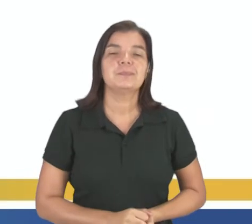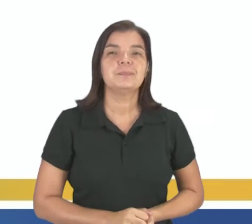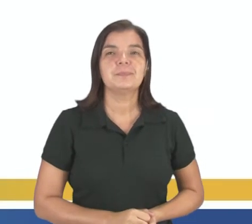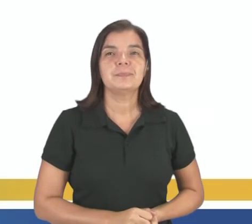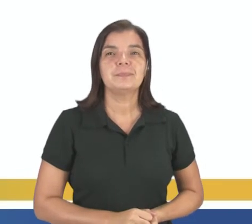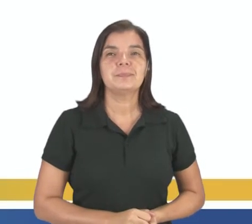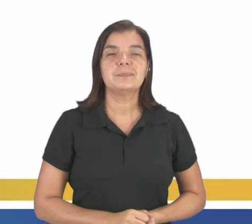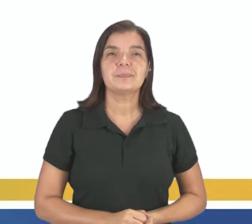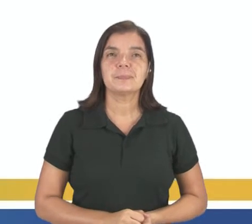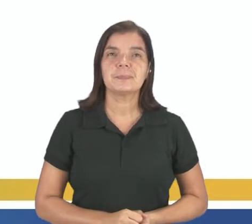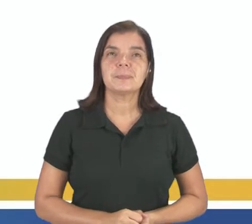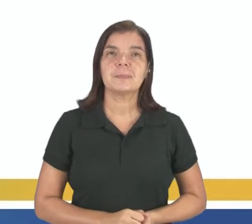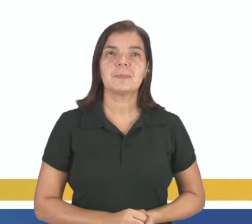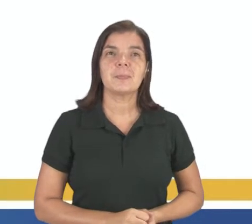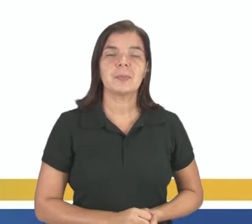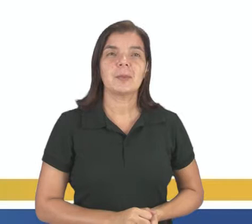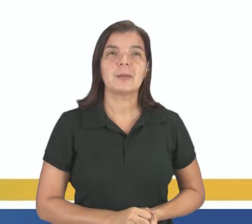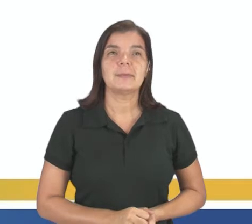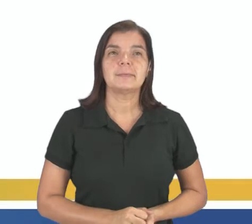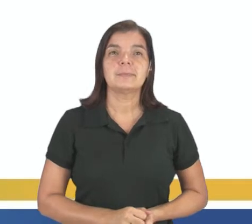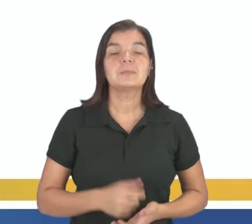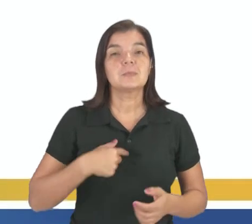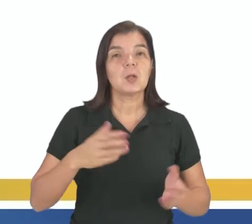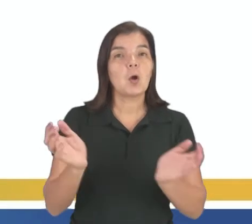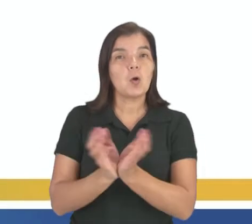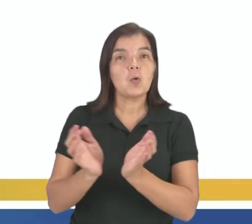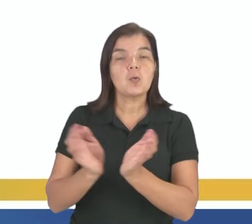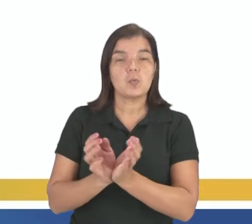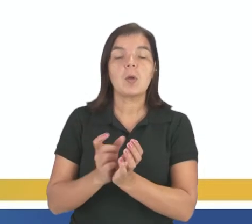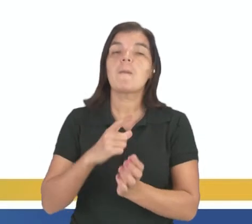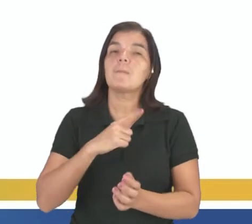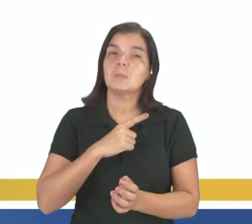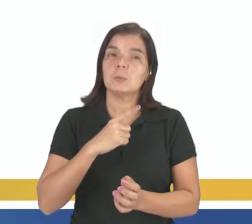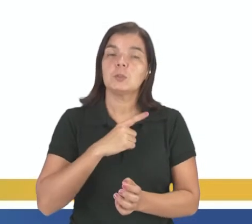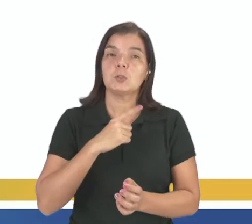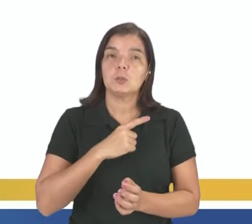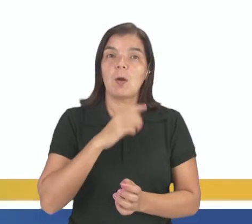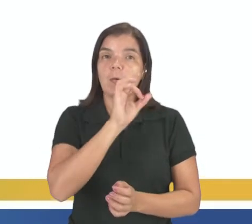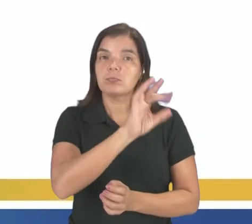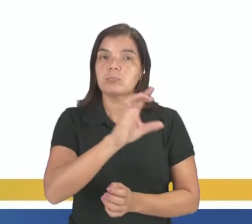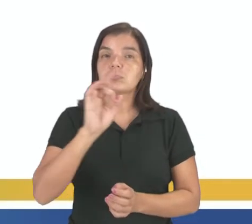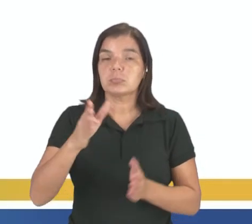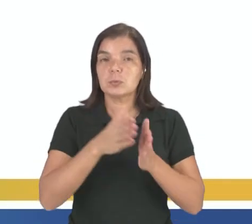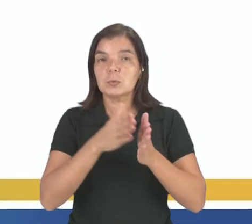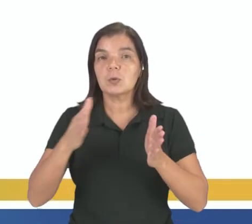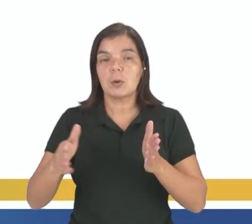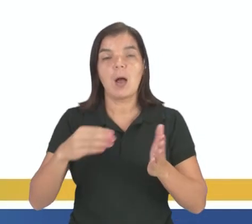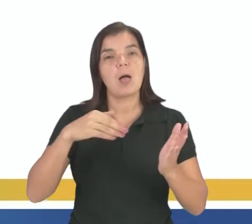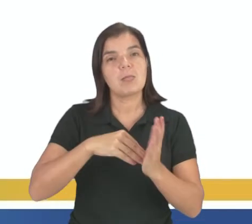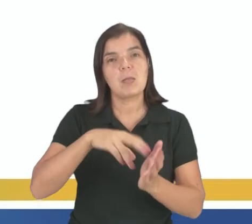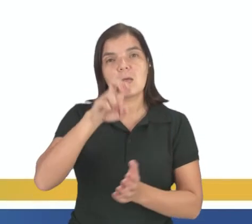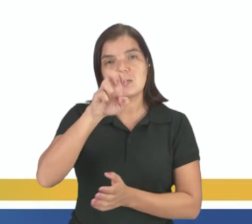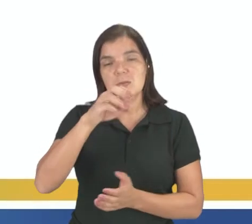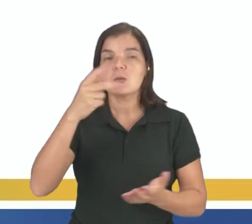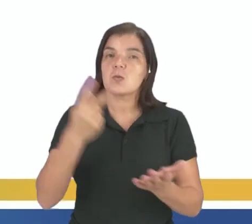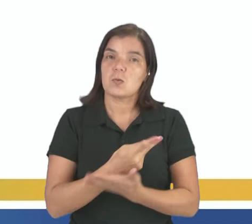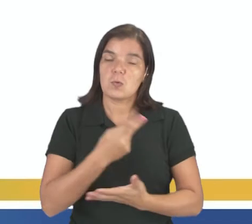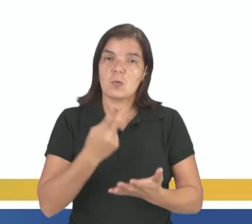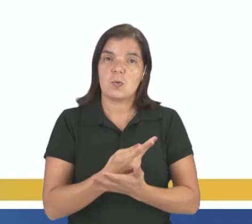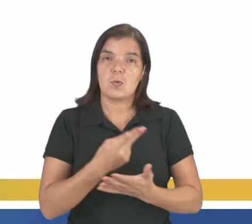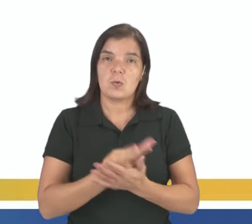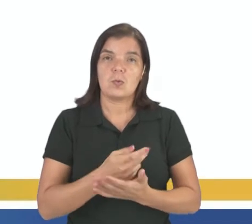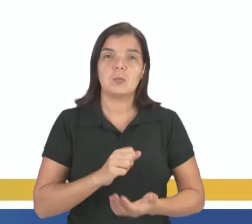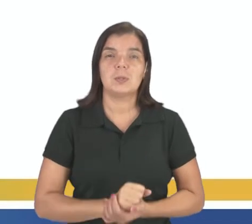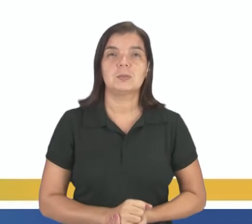seja ele está expulso né da partida só que poderão cometer em cada período de partida até cinco faltas com